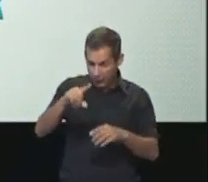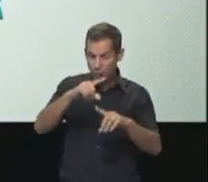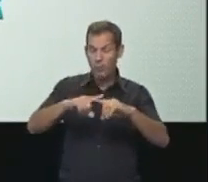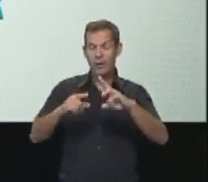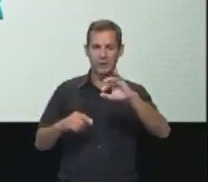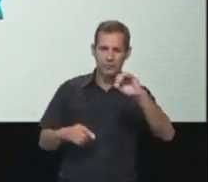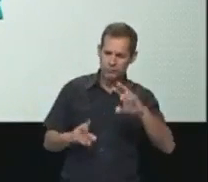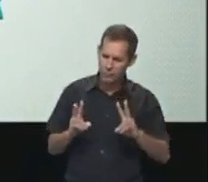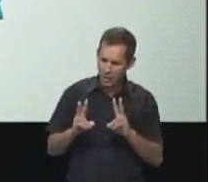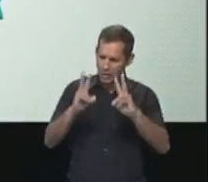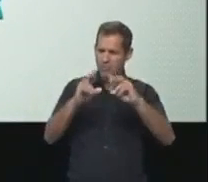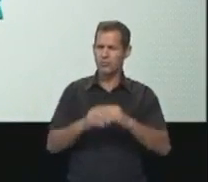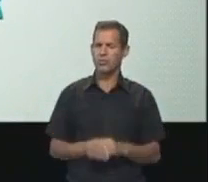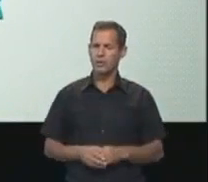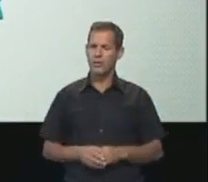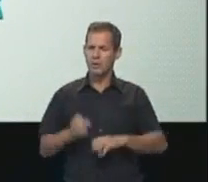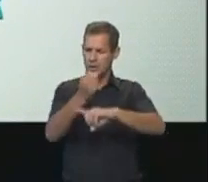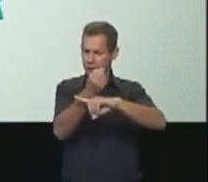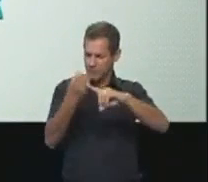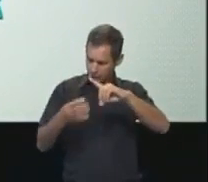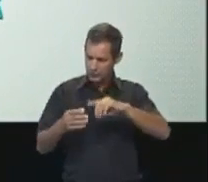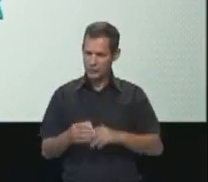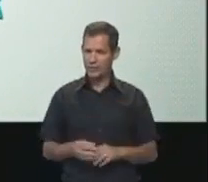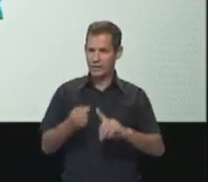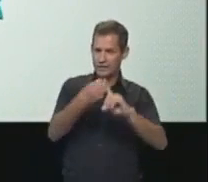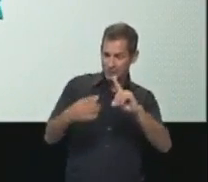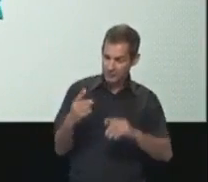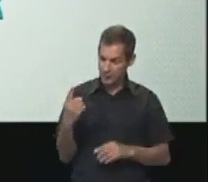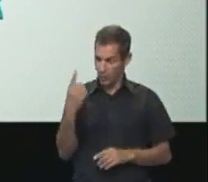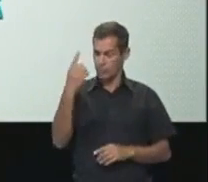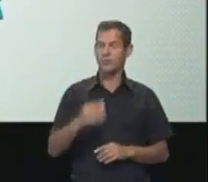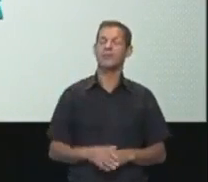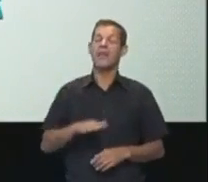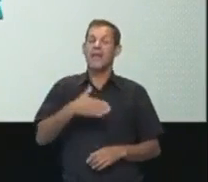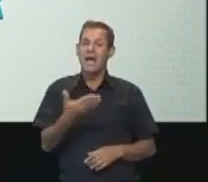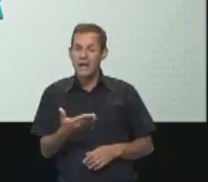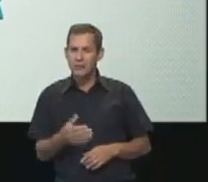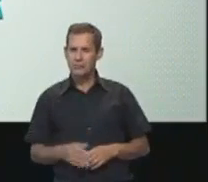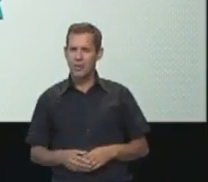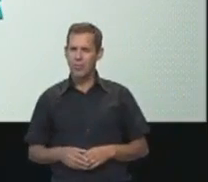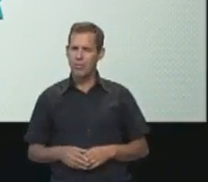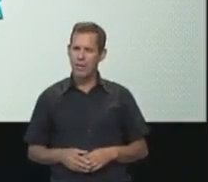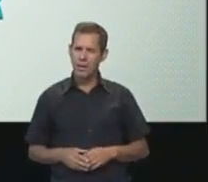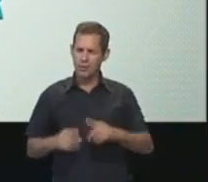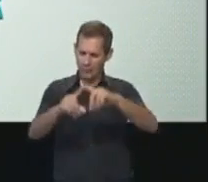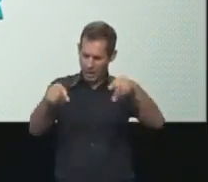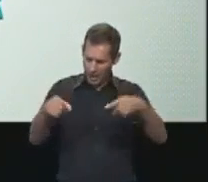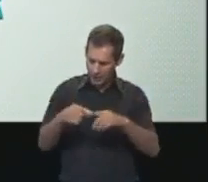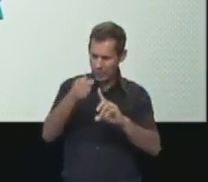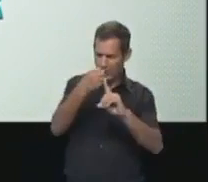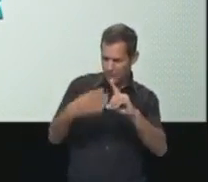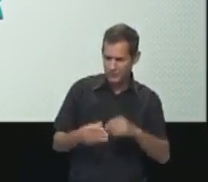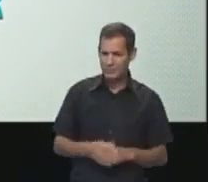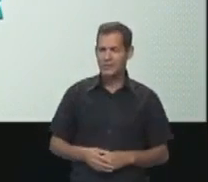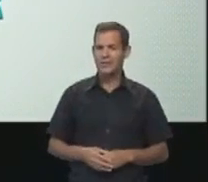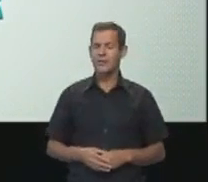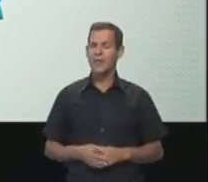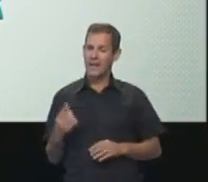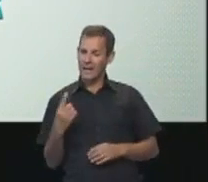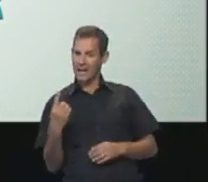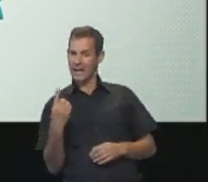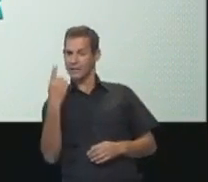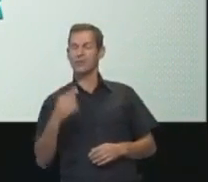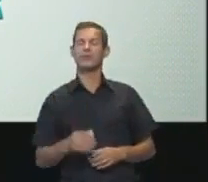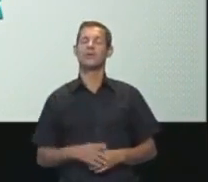cujo raio é o valor da função na determinada altura. Então, a área pode ser descrita em termos da